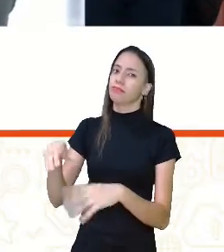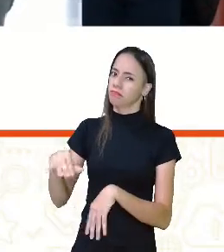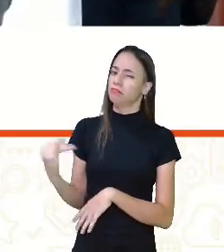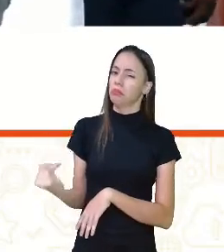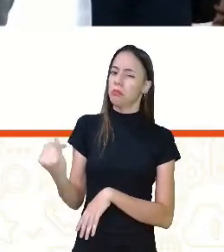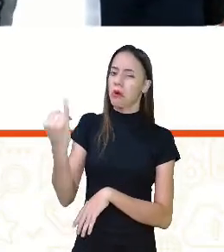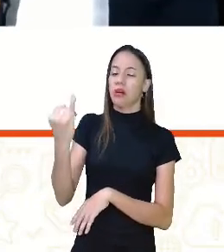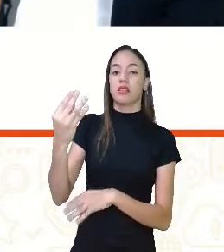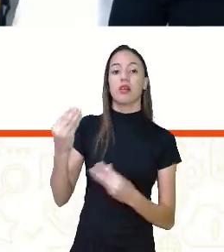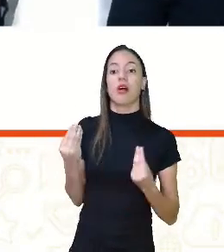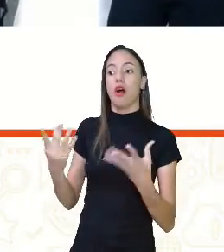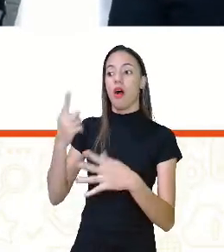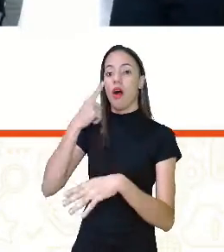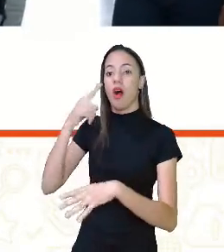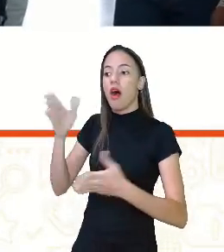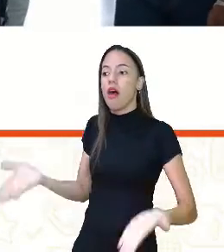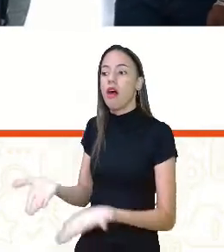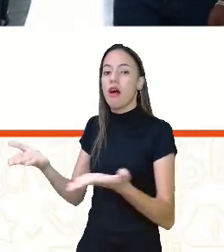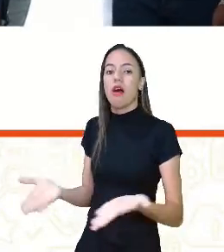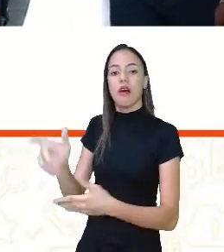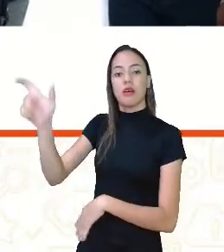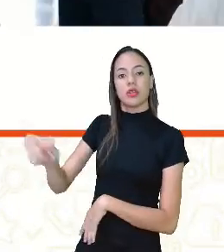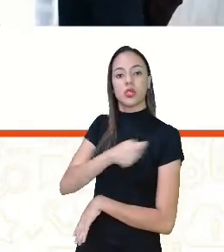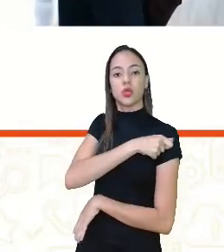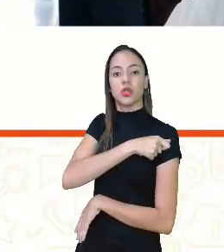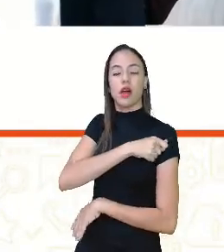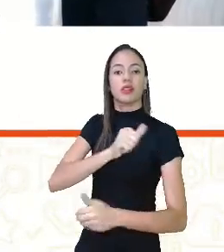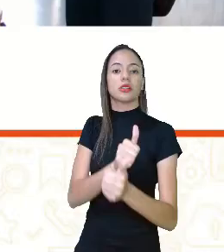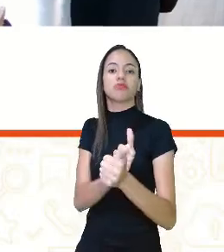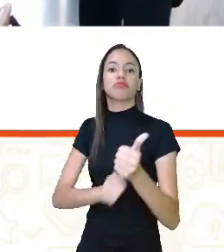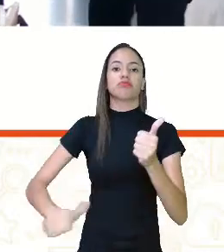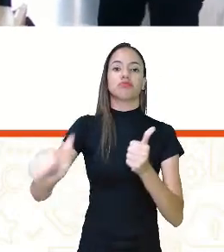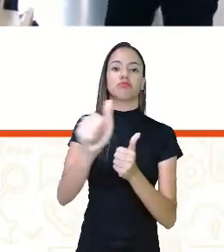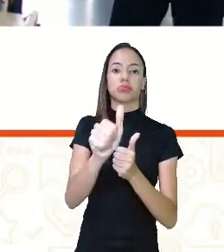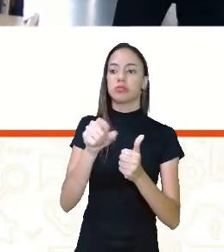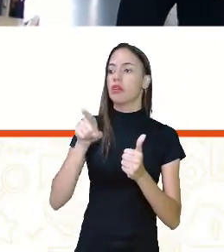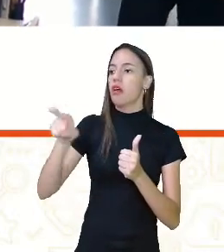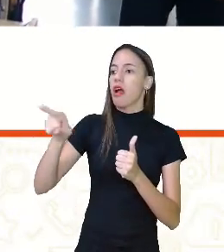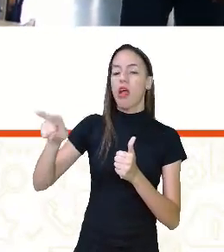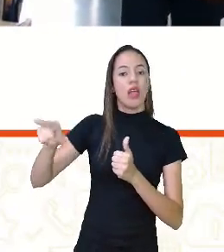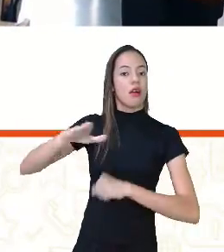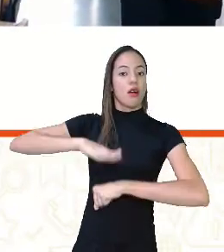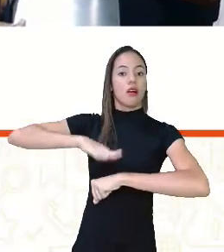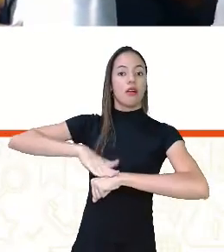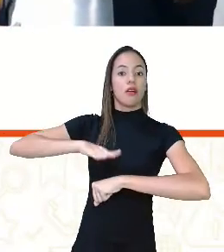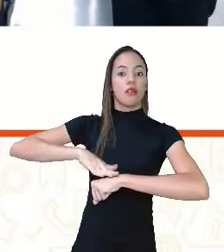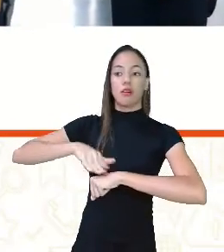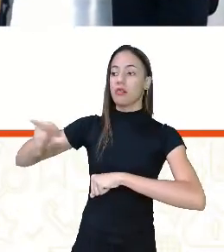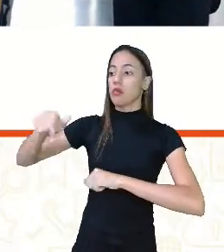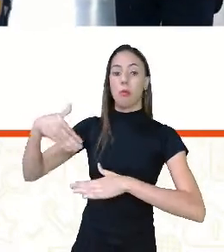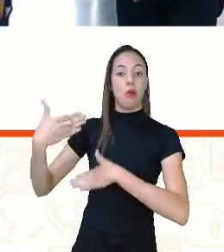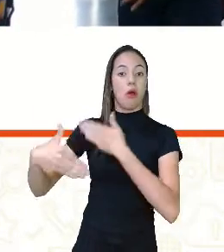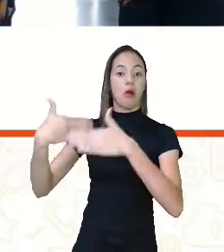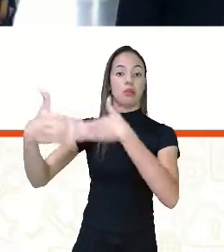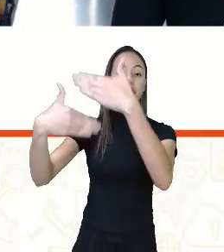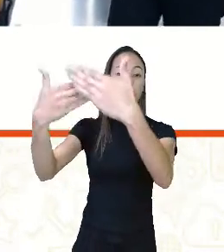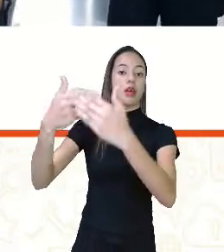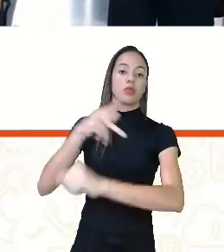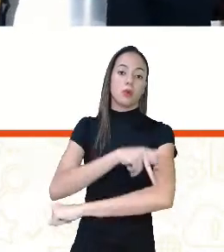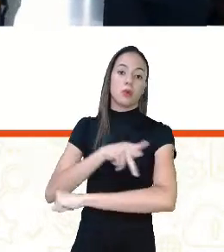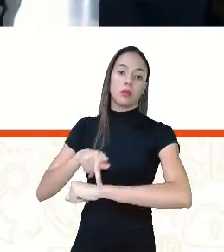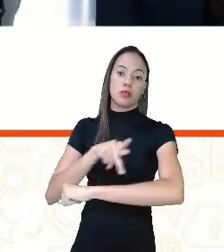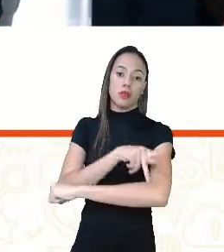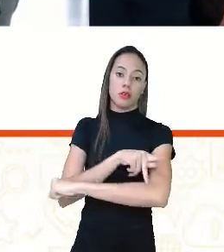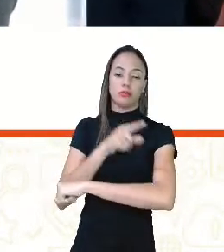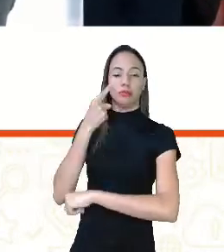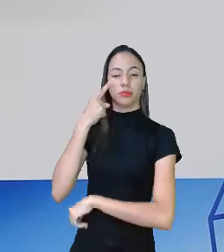importante promover o protagonismo do estudante como autor do seu próprio processo pedagógico. E é interessante que